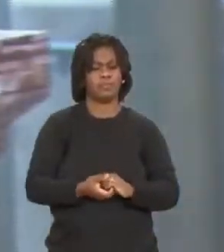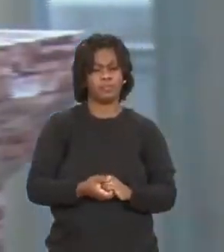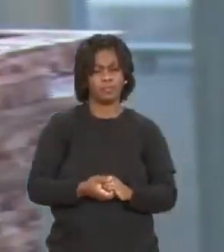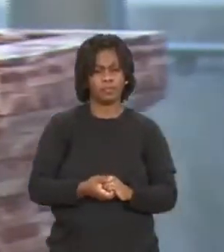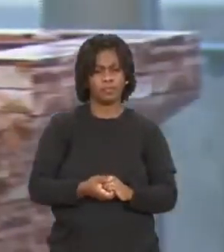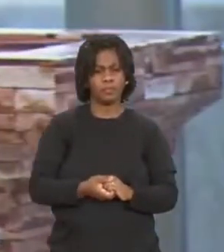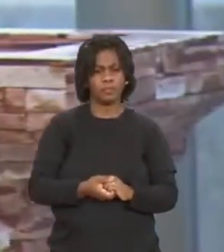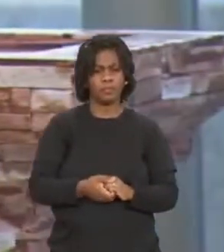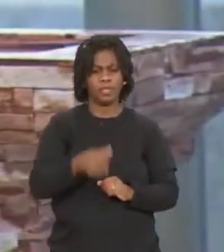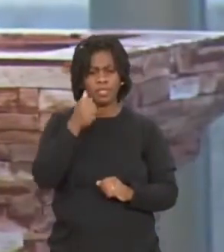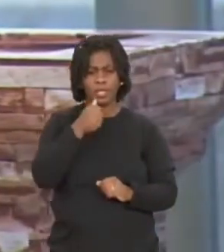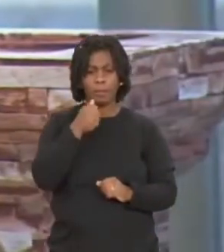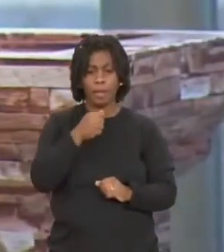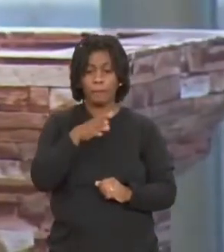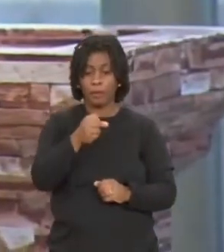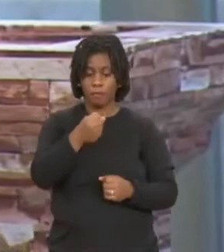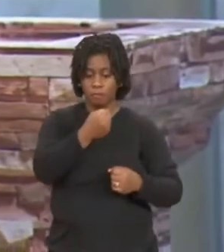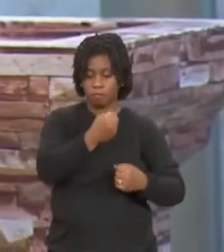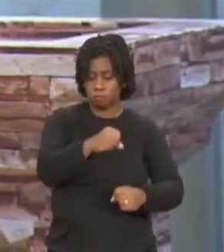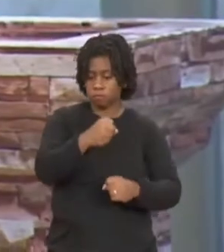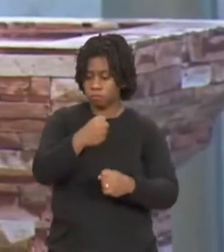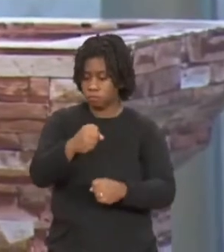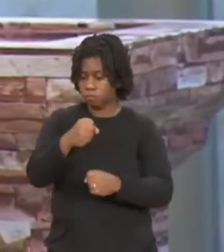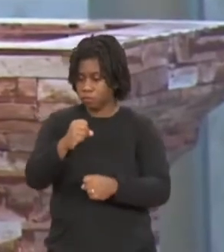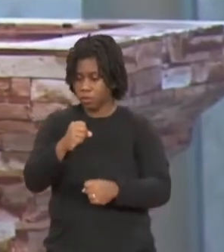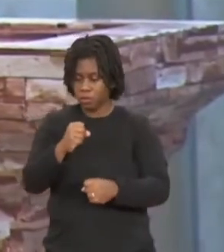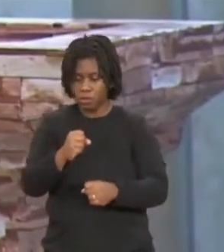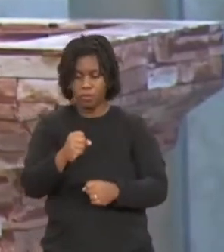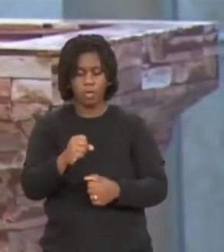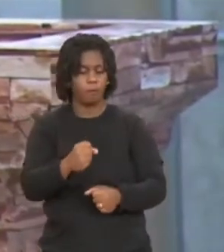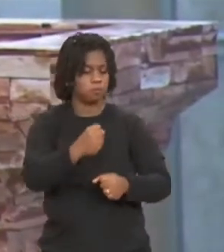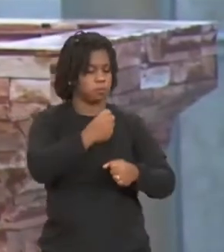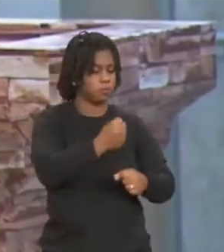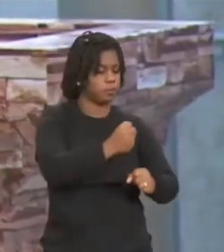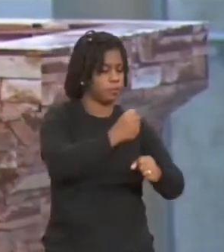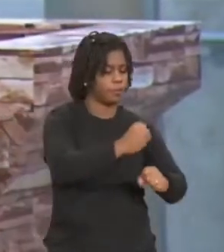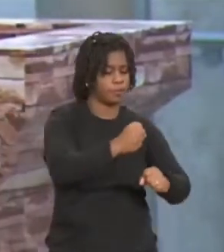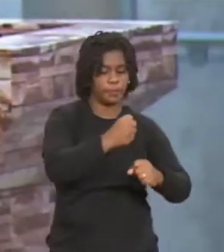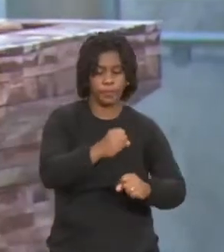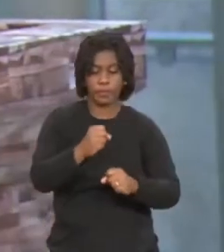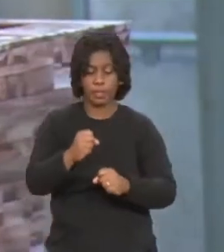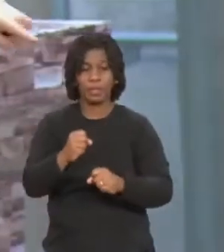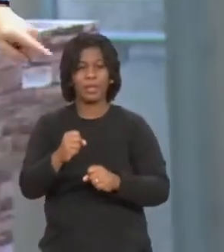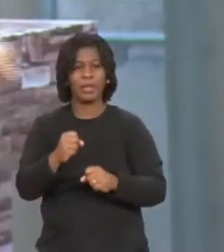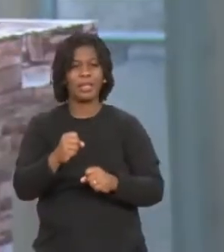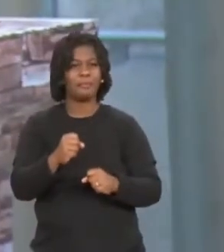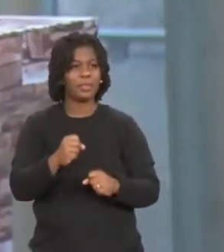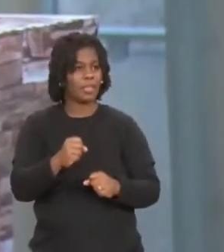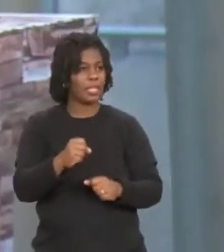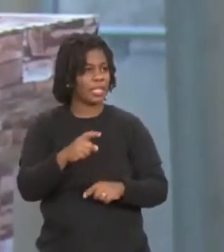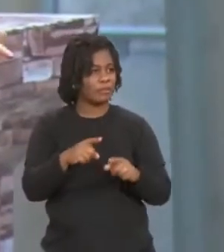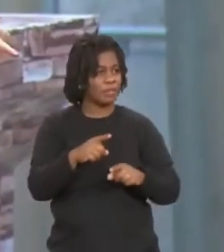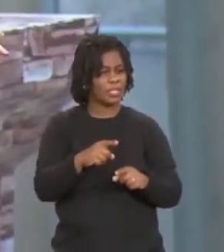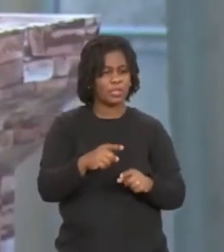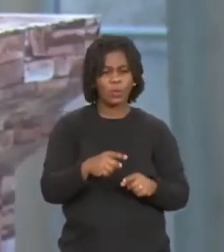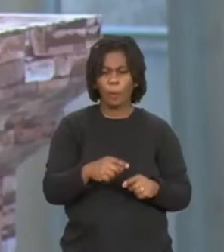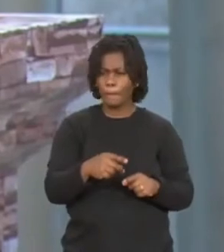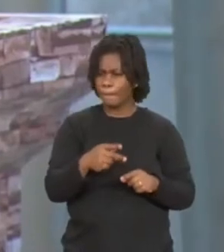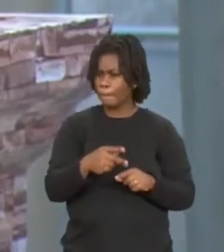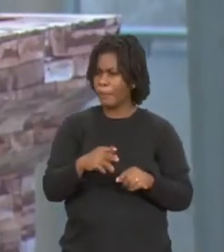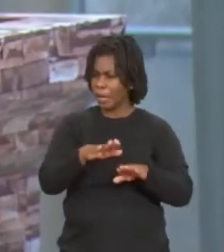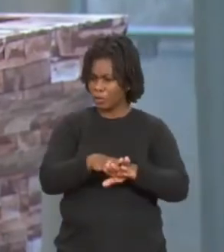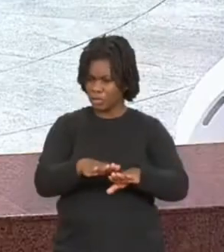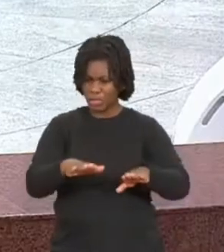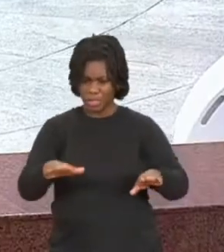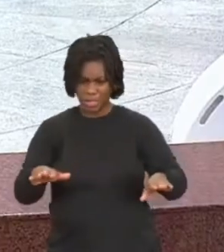Essa mulher pegou a vassoura. Ela foi varrer. Naquele tempo o piso não era assim de granito, de mármore, de